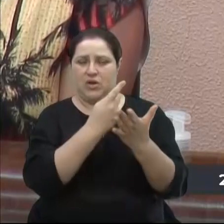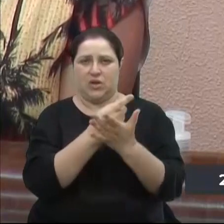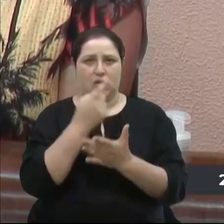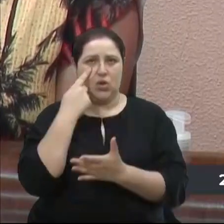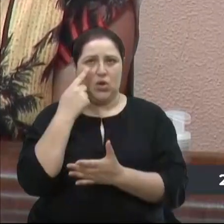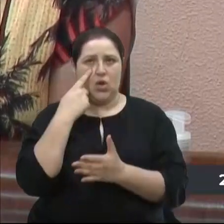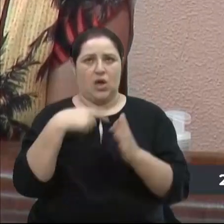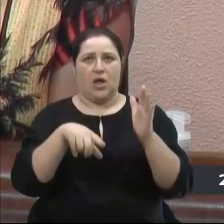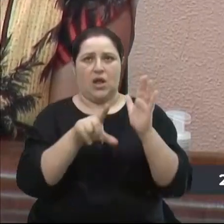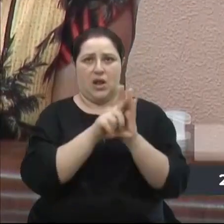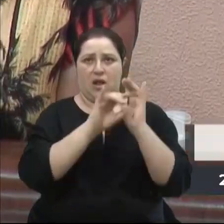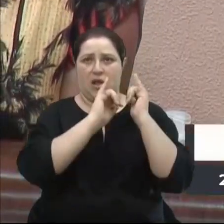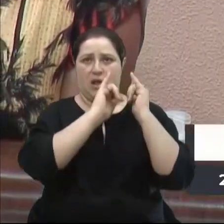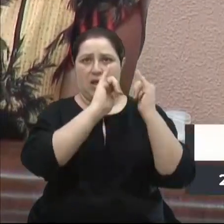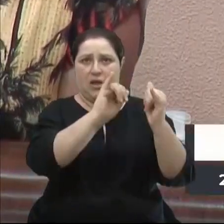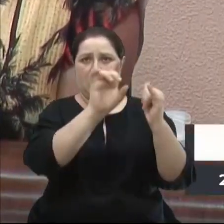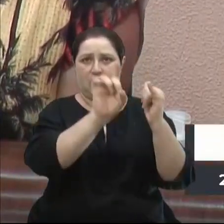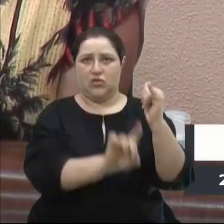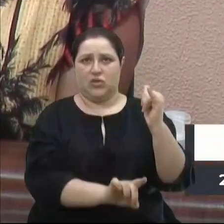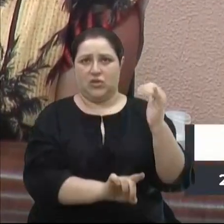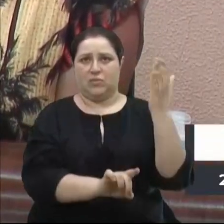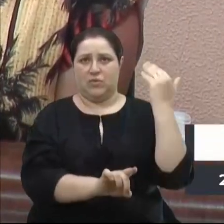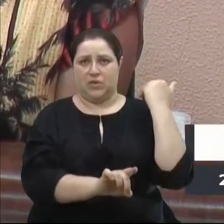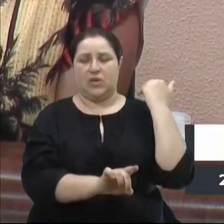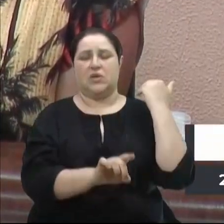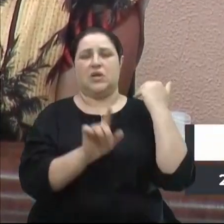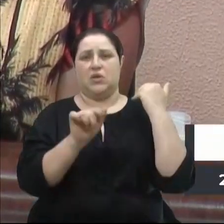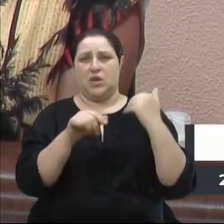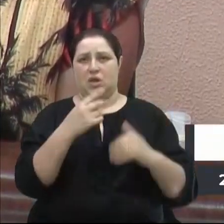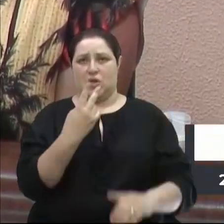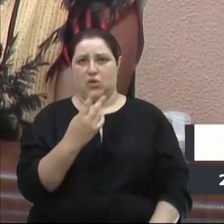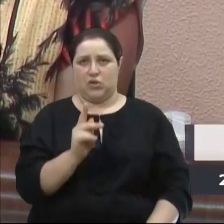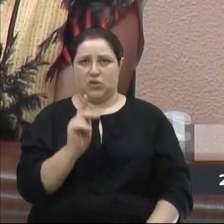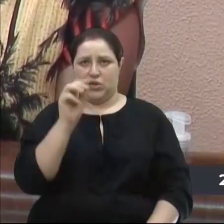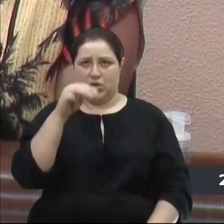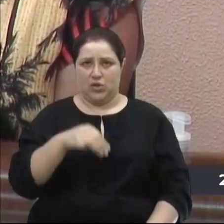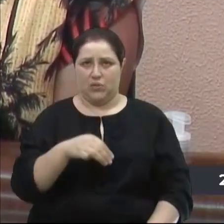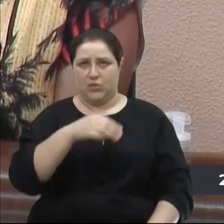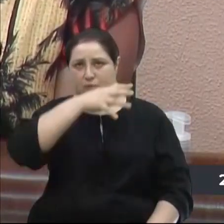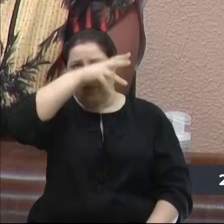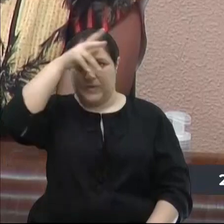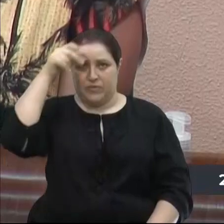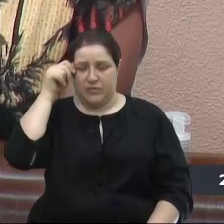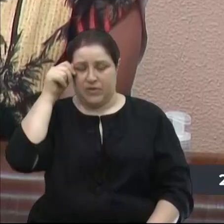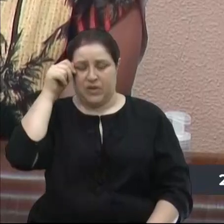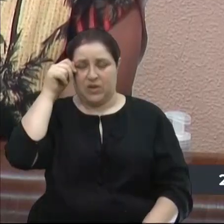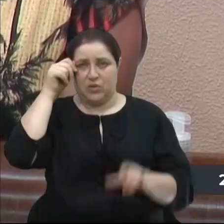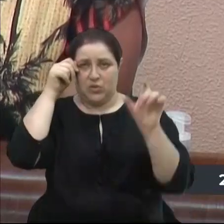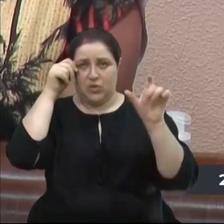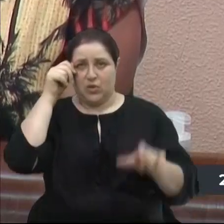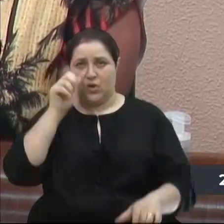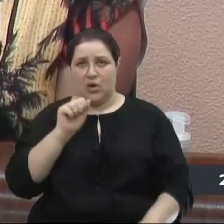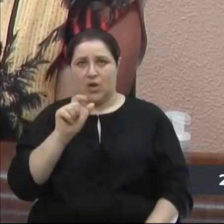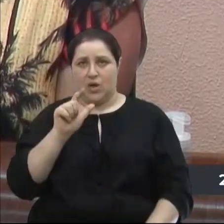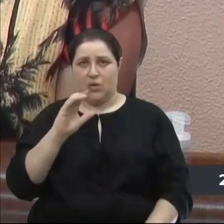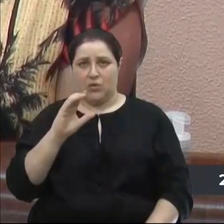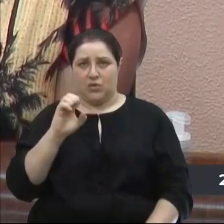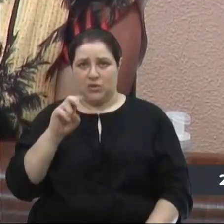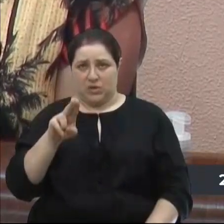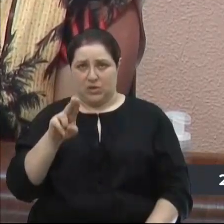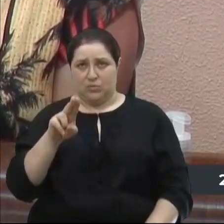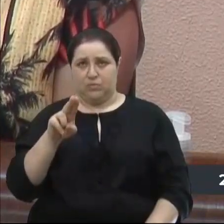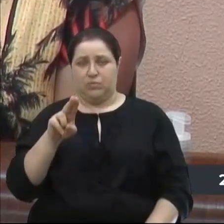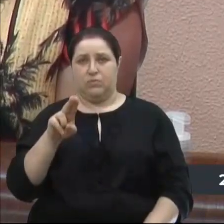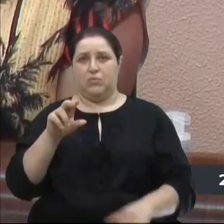de transporte escolar era 2 quilômetros. Prefeito Alceu, por sua secretária, levou para 1.